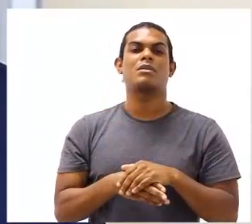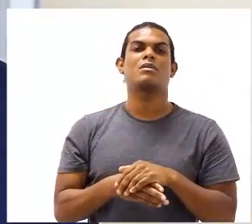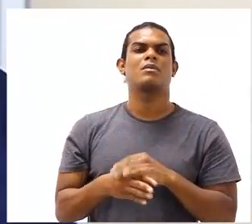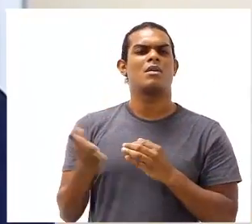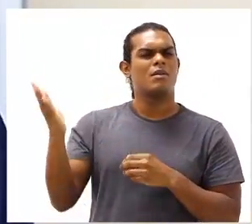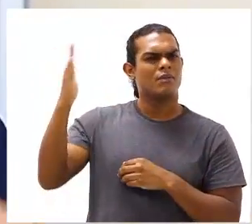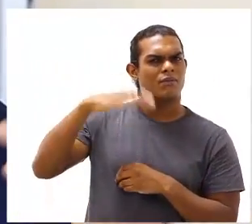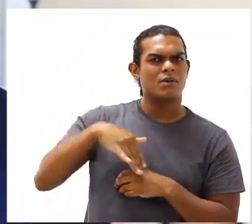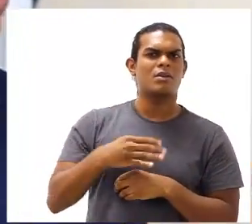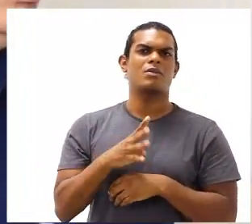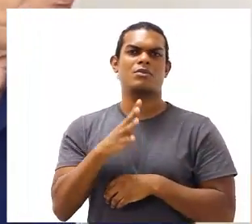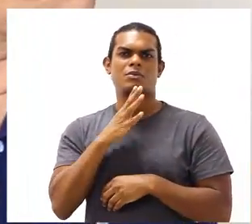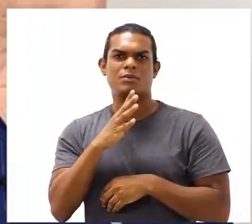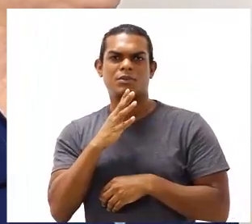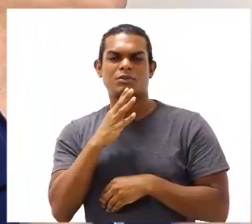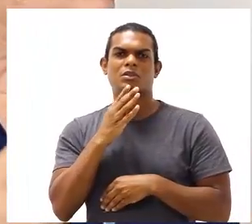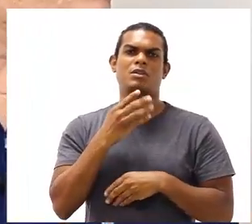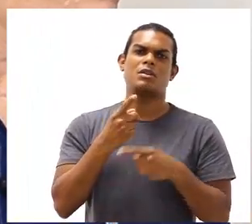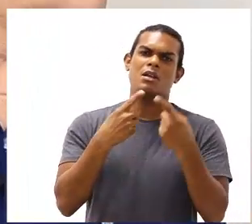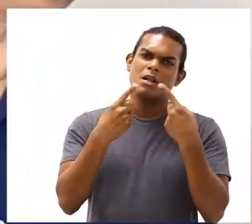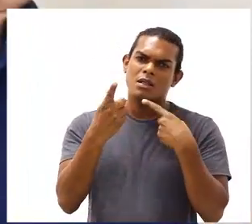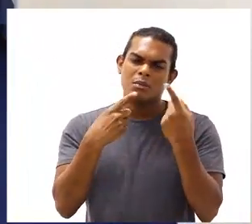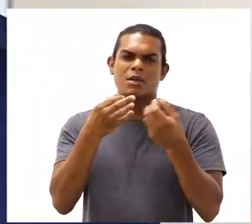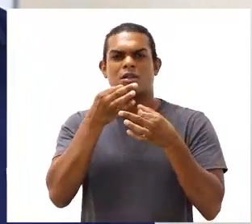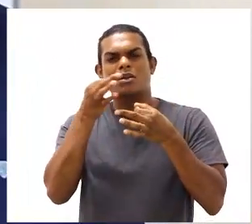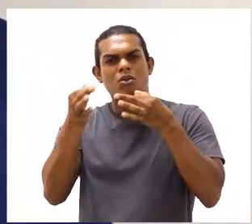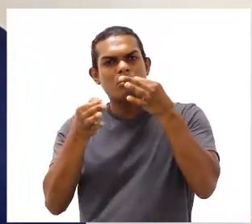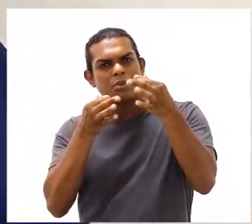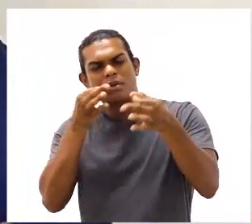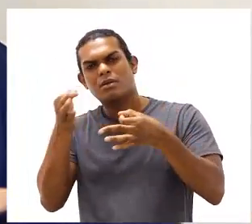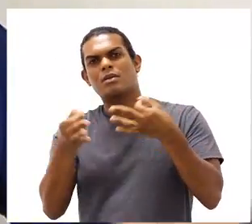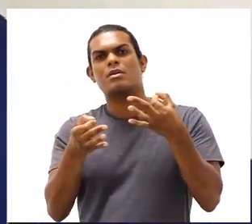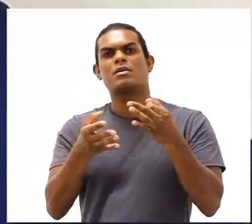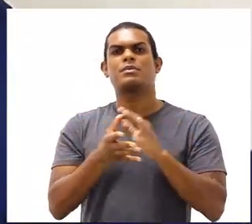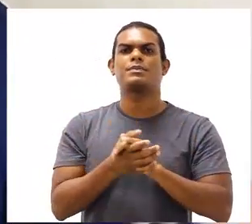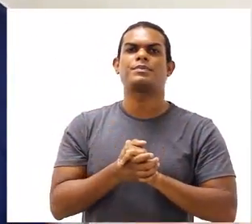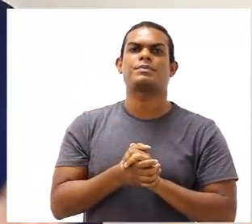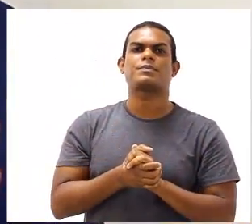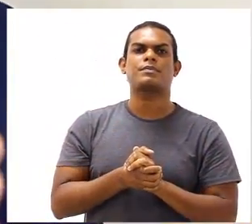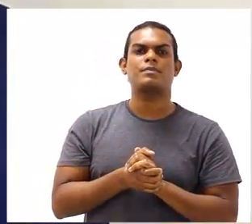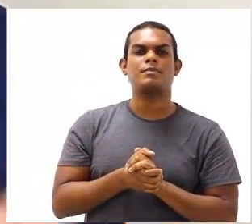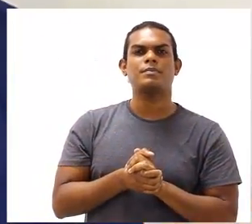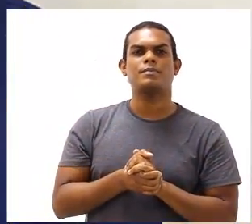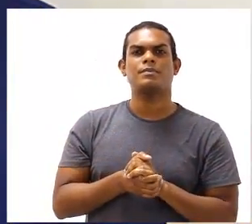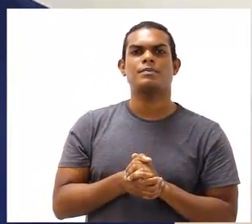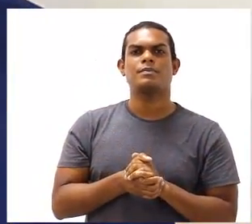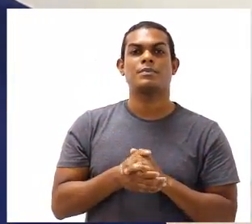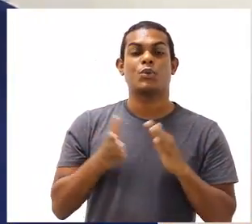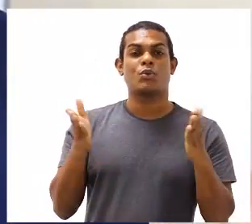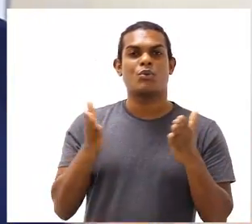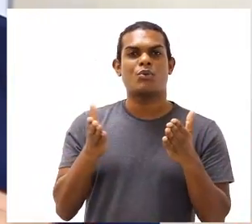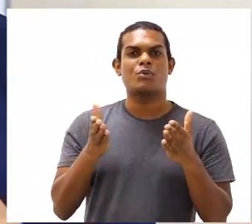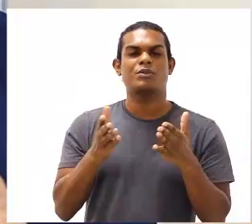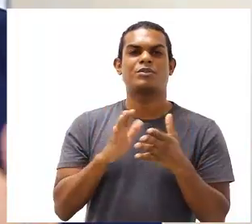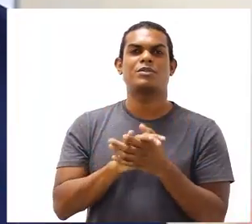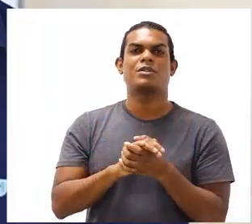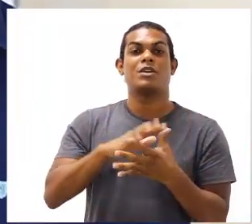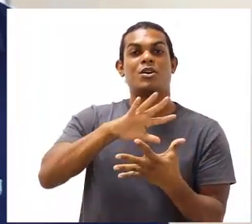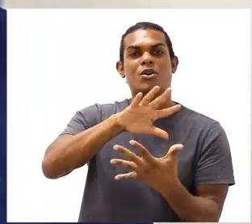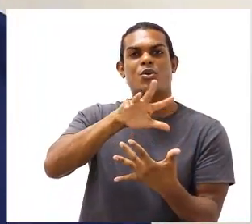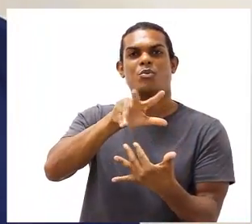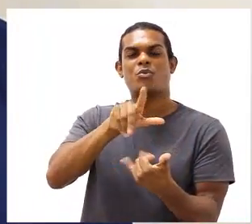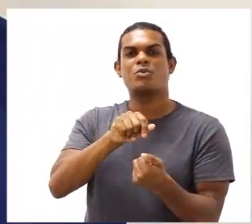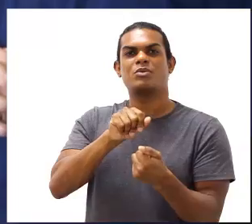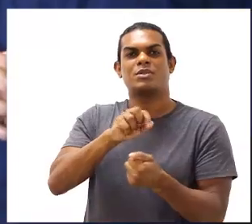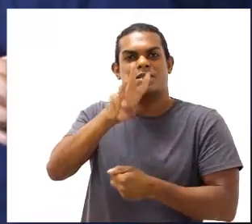interagir, para discutir, para sugerir, para ampliar essa rede. Hoje é o mundo das redes. As pessoas têm que cada